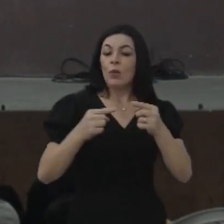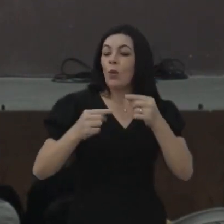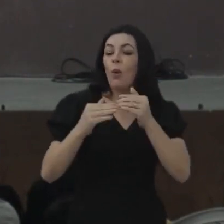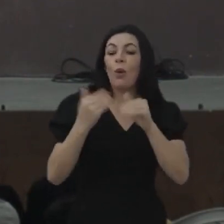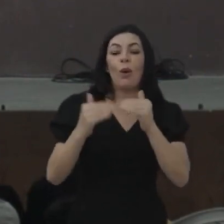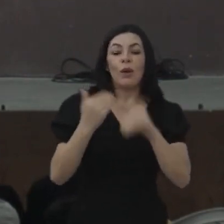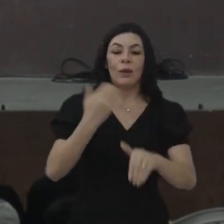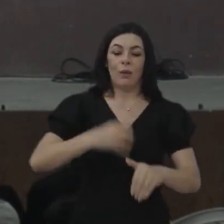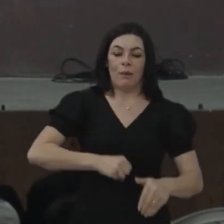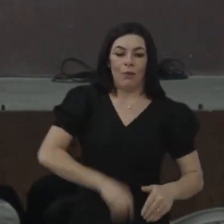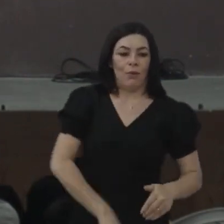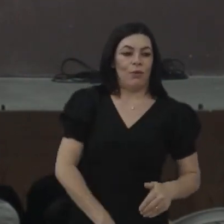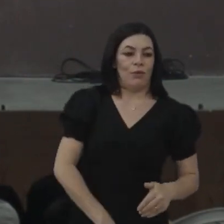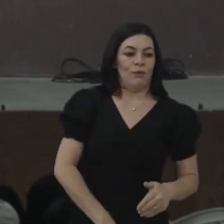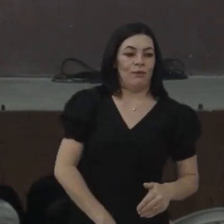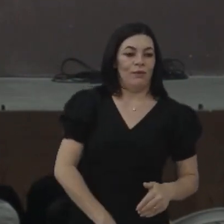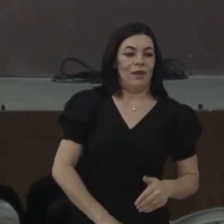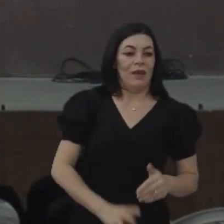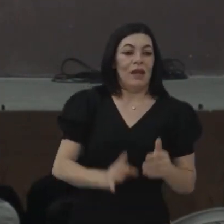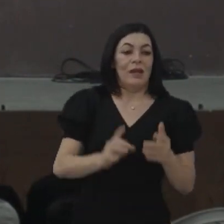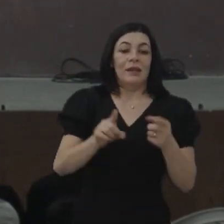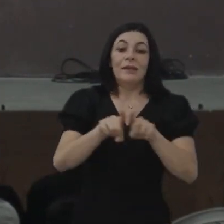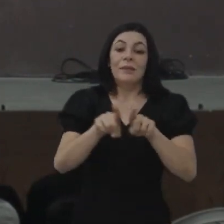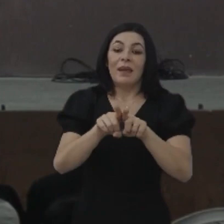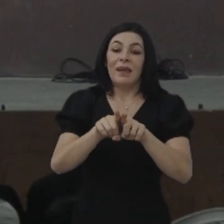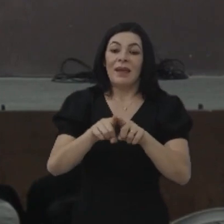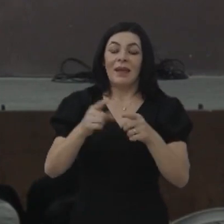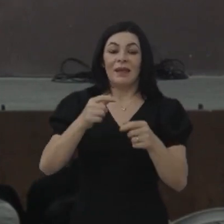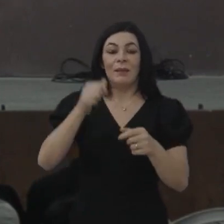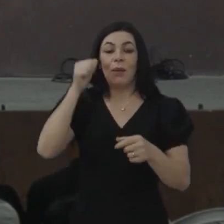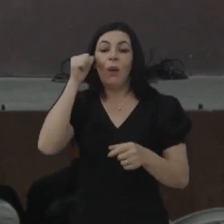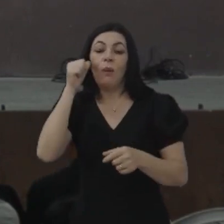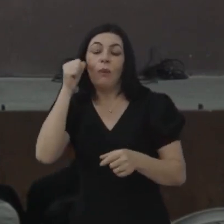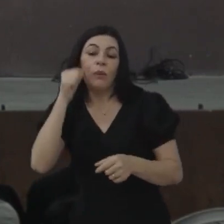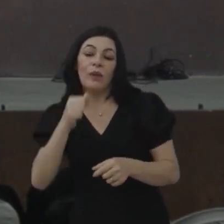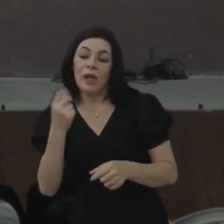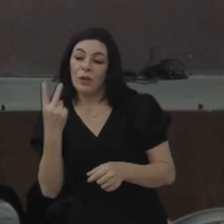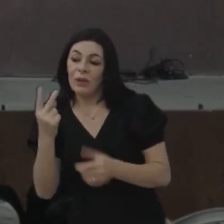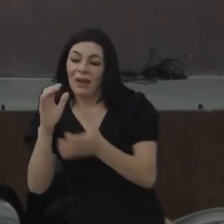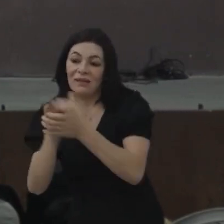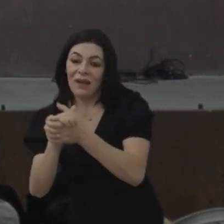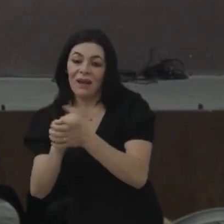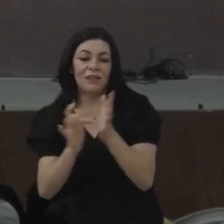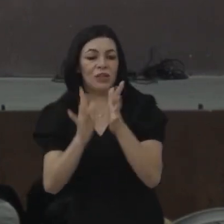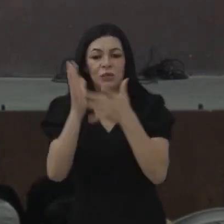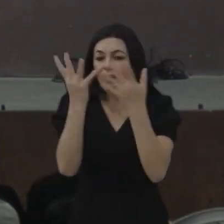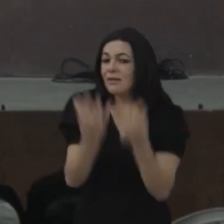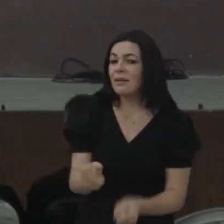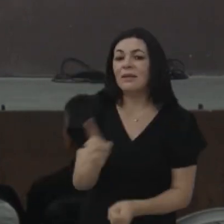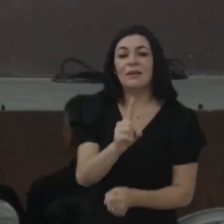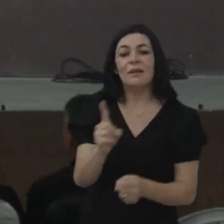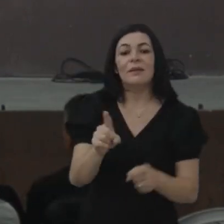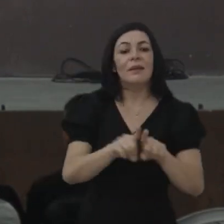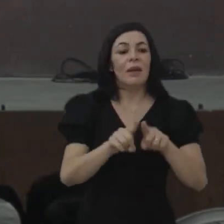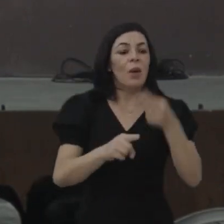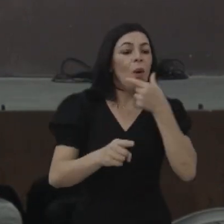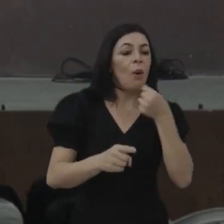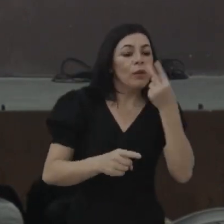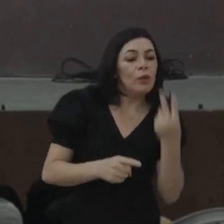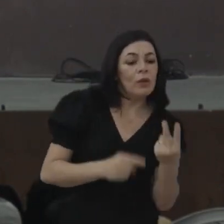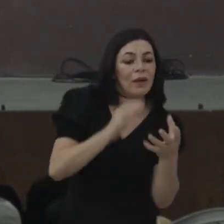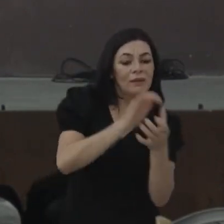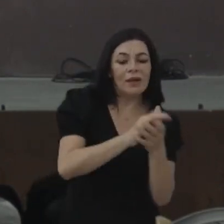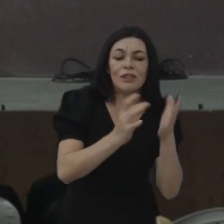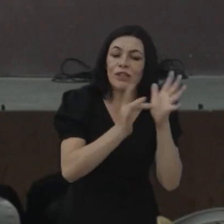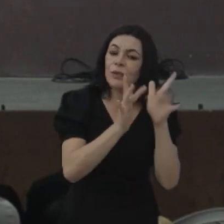o Jesus das Escrituras é contra o casamento homossexual, o Jesus das Escrituras é contra o sexo antes do casamento, o